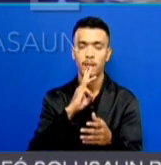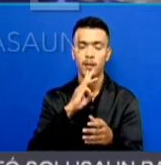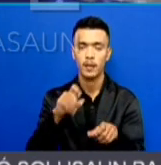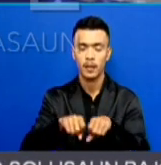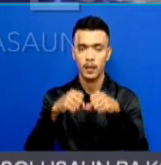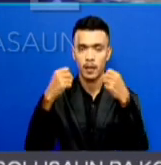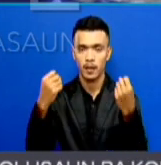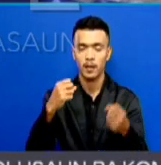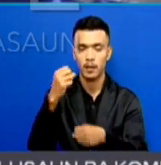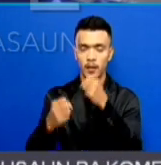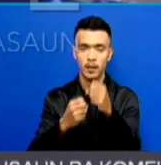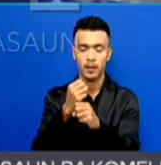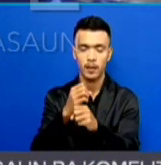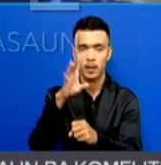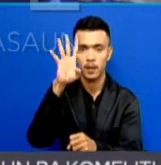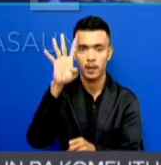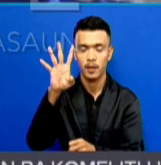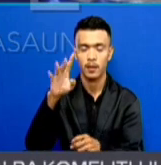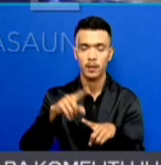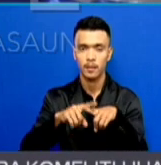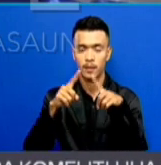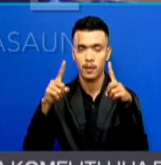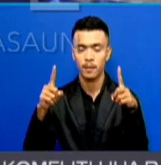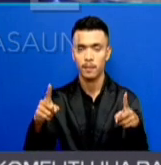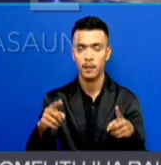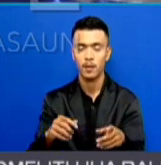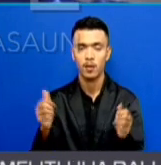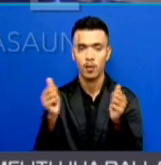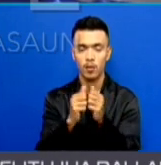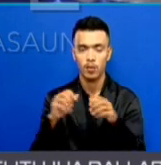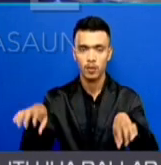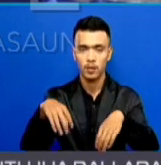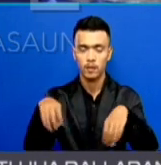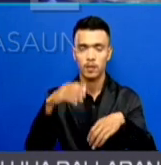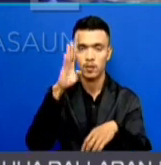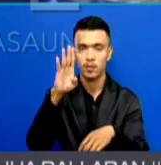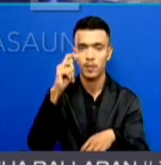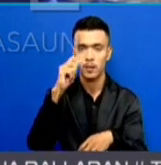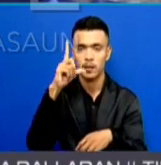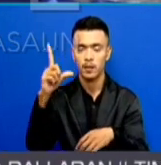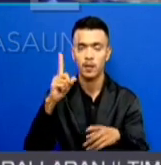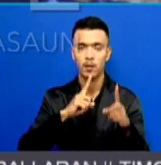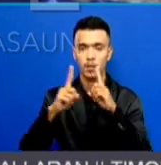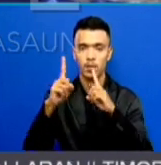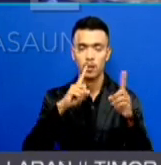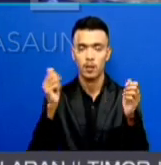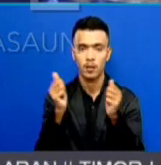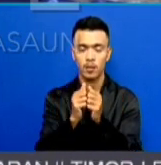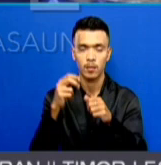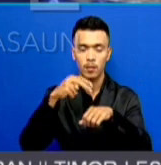deste tinang hat nelarang mai be ho esforço ami BTLP comunica file fale bai nacional